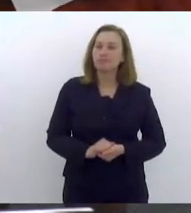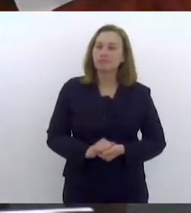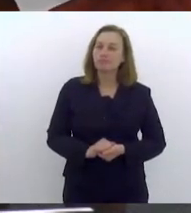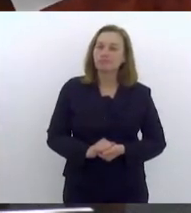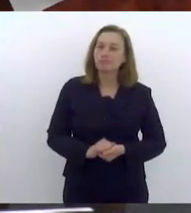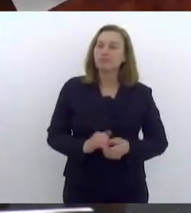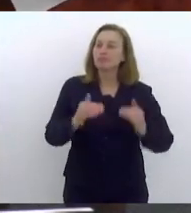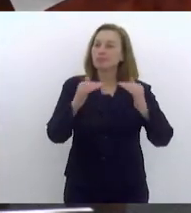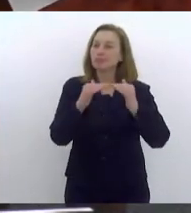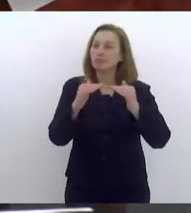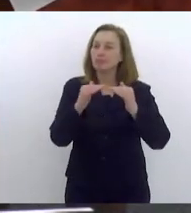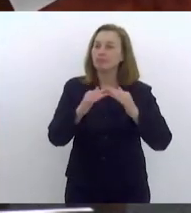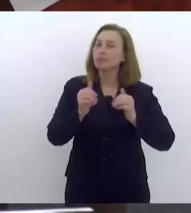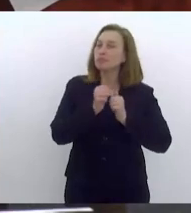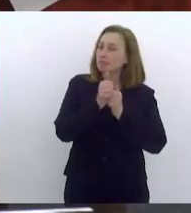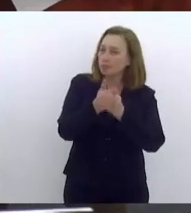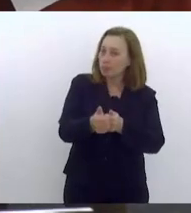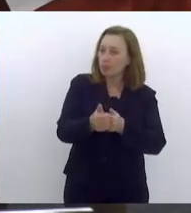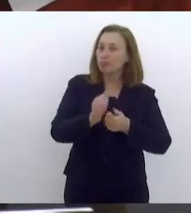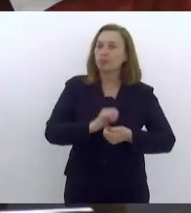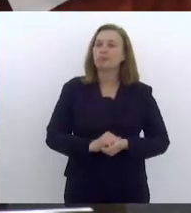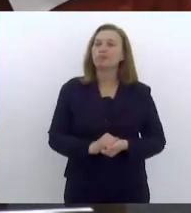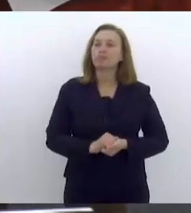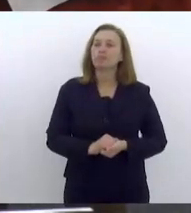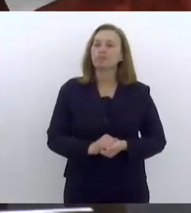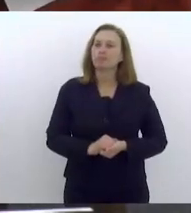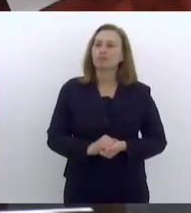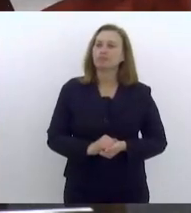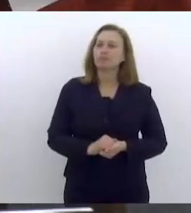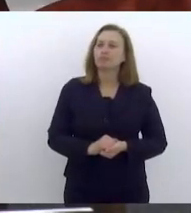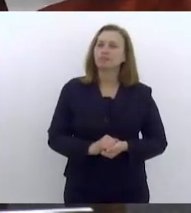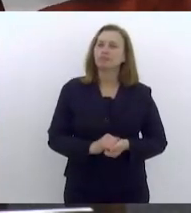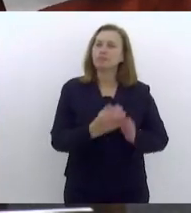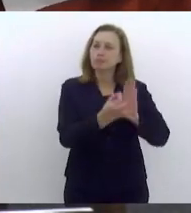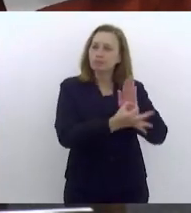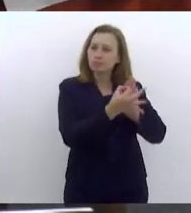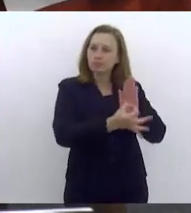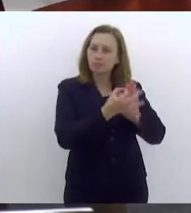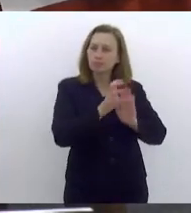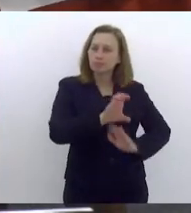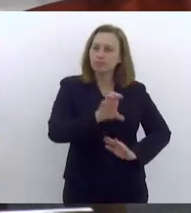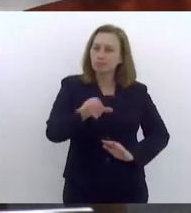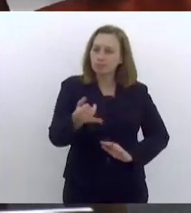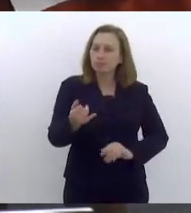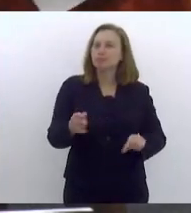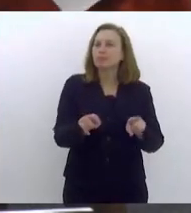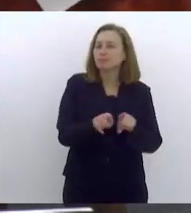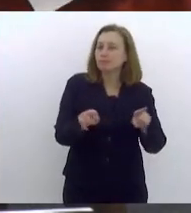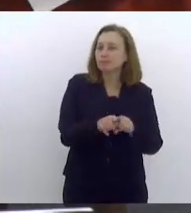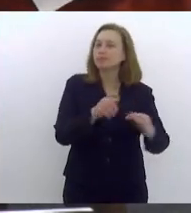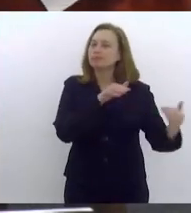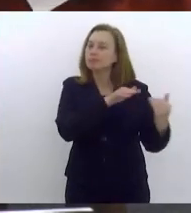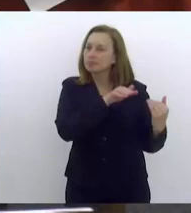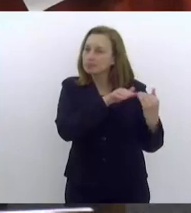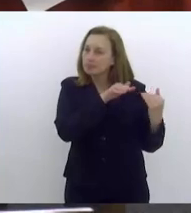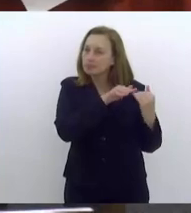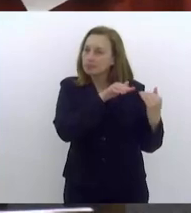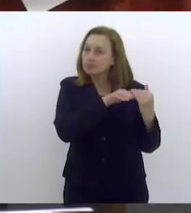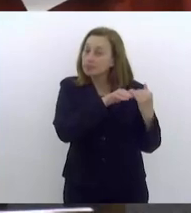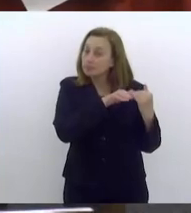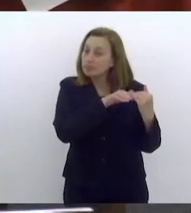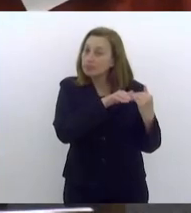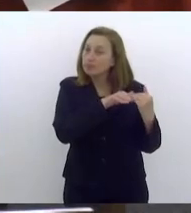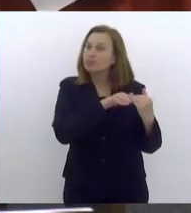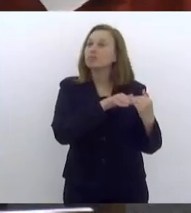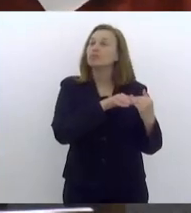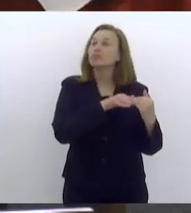a um acordo, portanto, acompanhamos o parecer da CCJ e também de acordo com a